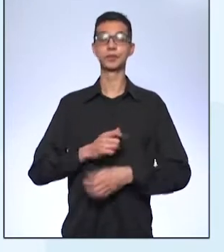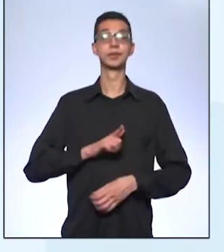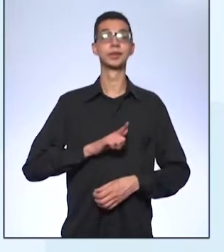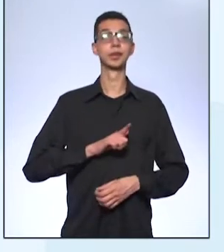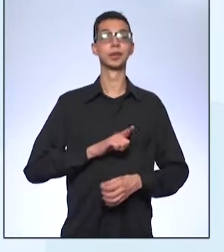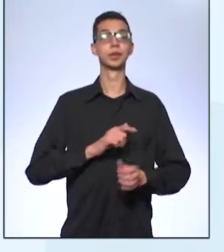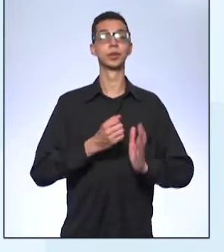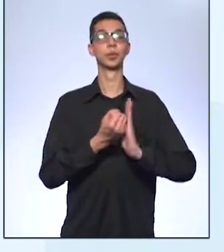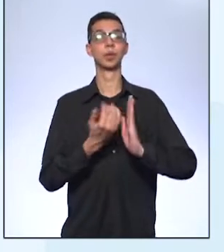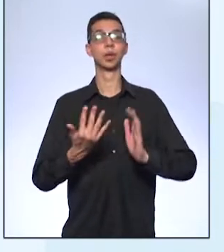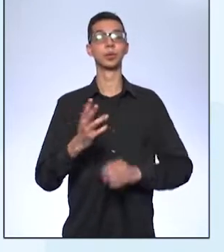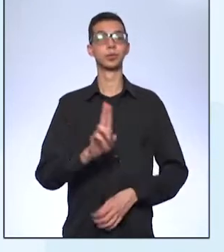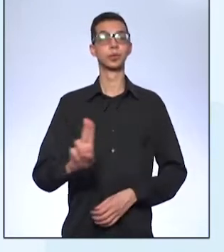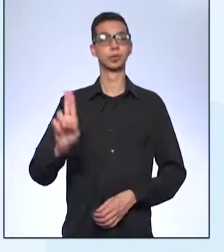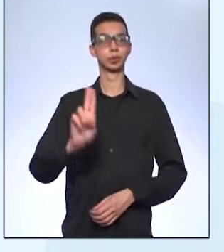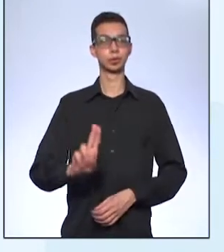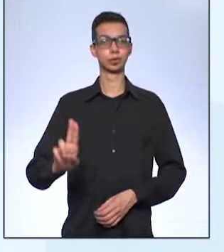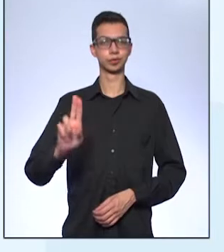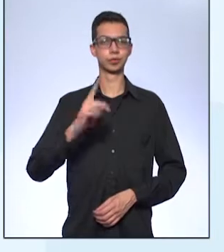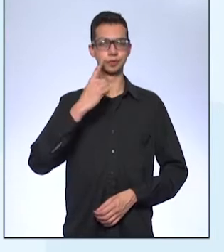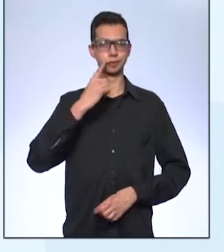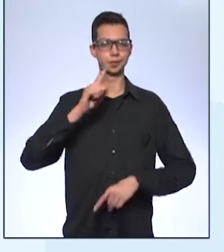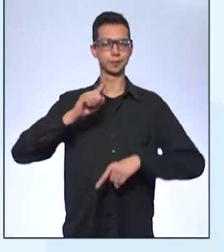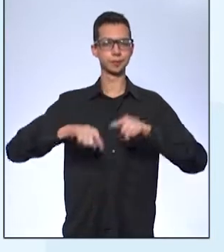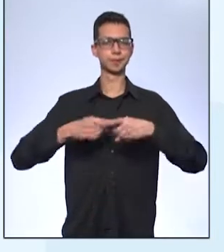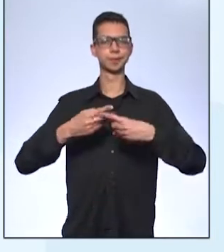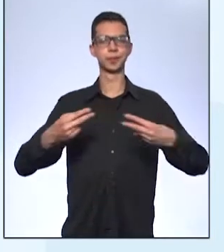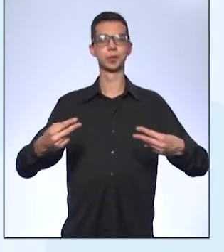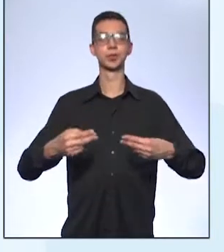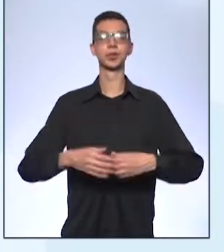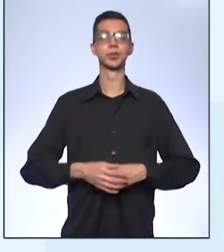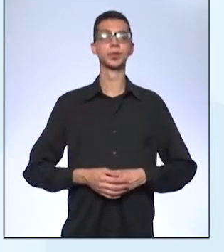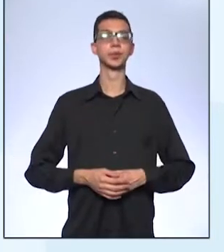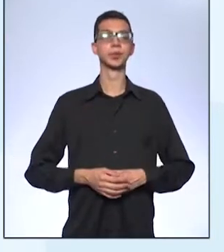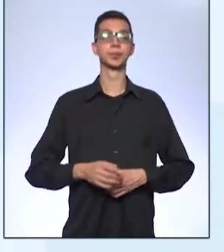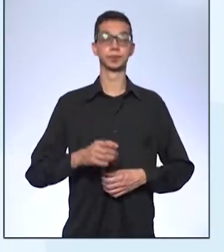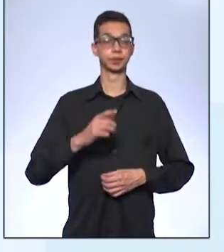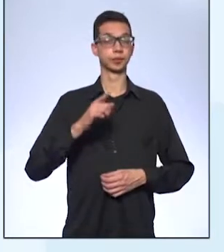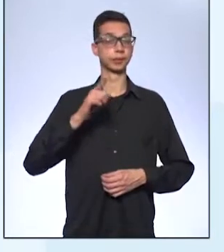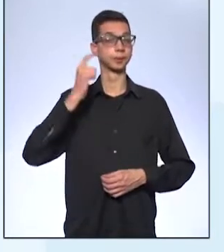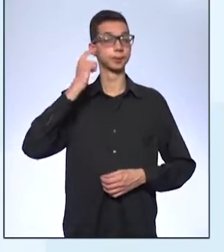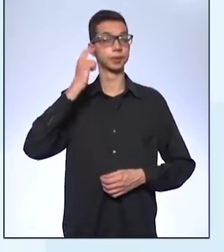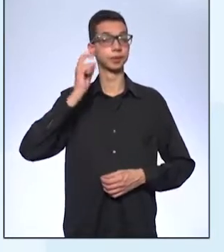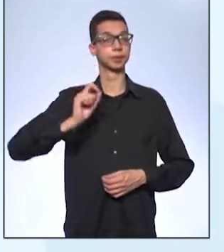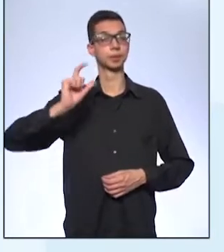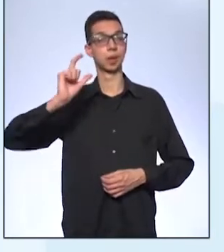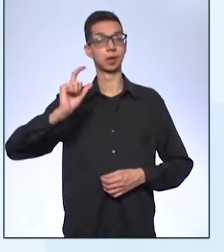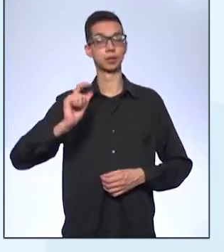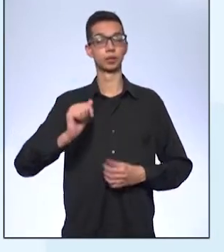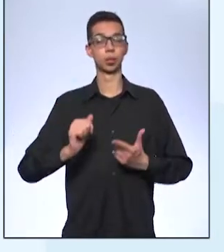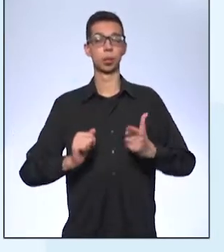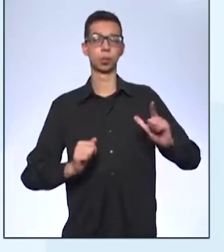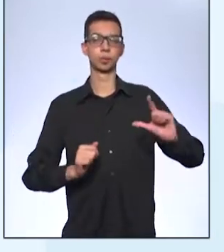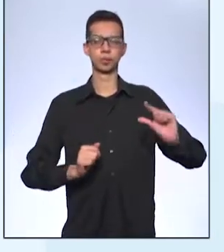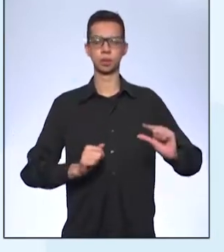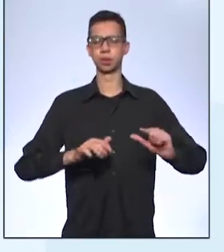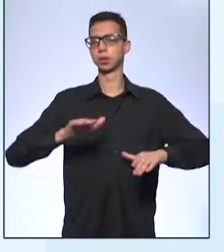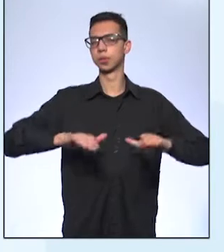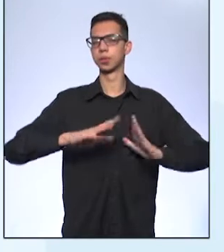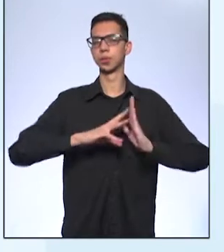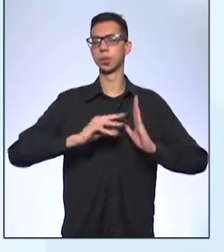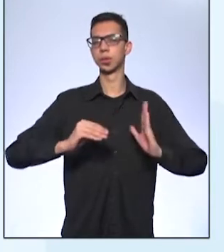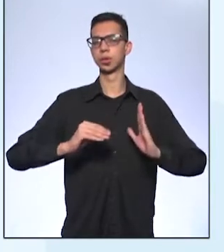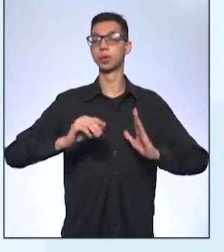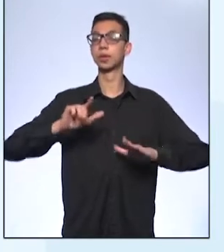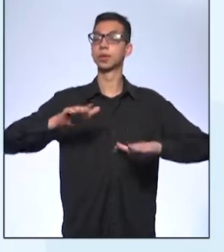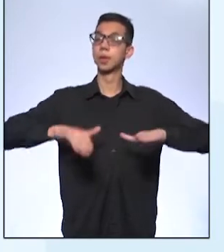eles consomem. Então, alguns a gente pensou que fosse mais, outros são menos. Lembrem-se que pode variar aí do modelo do aparelho, né, da marca também,